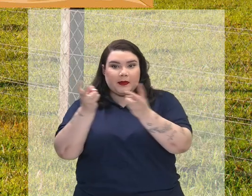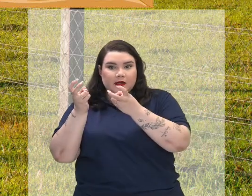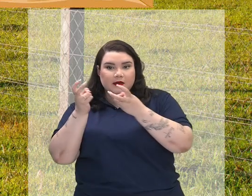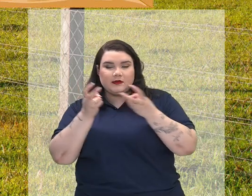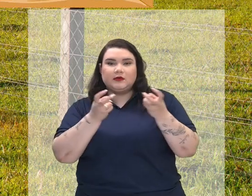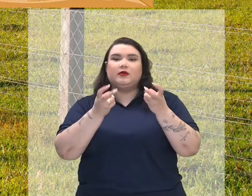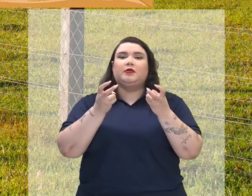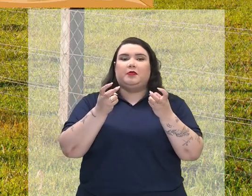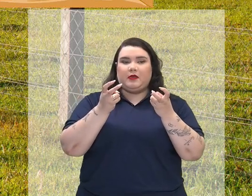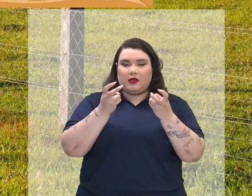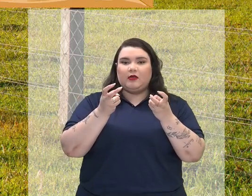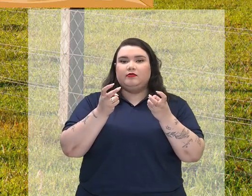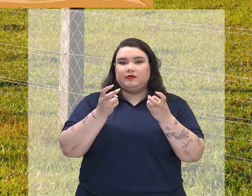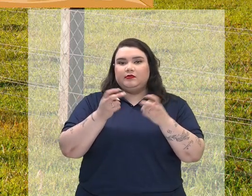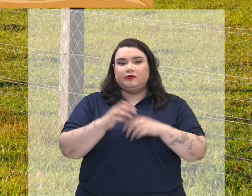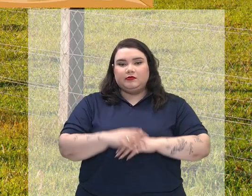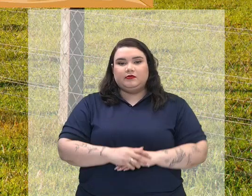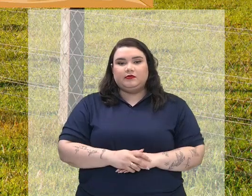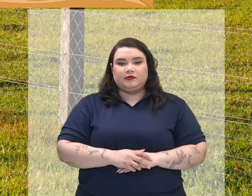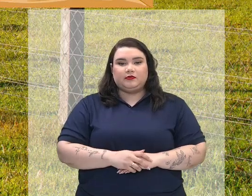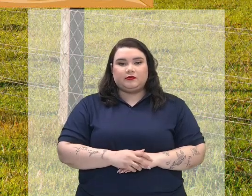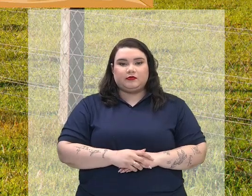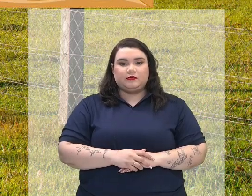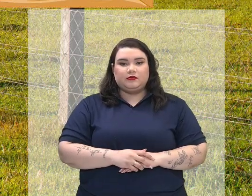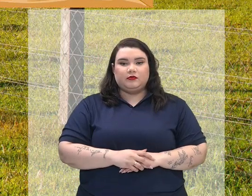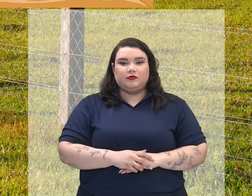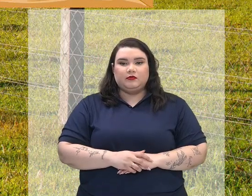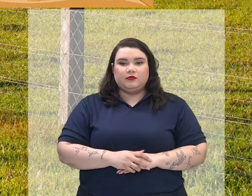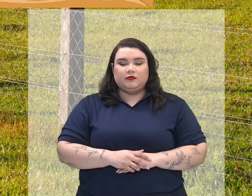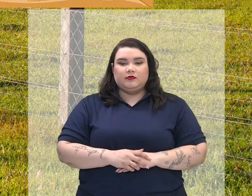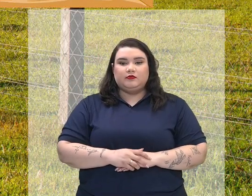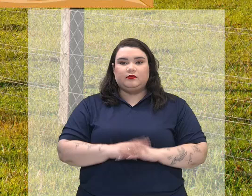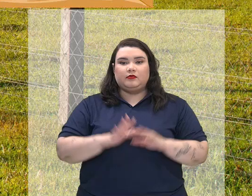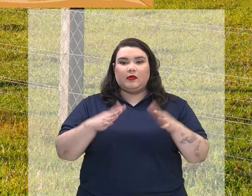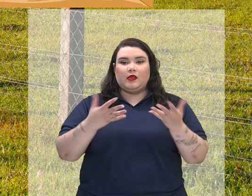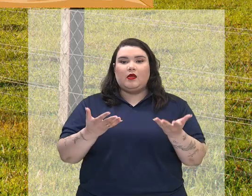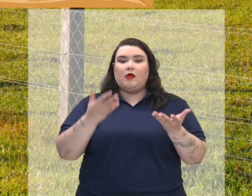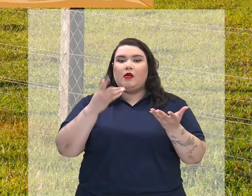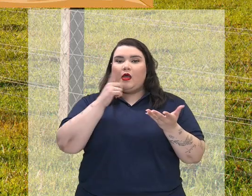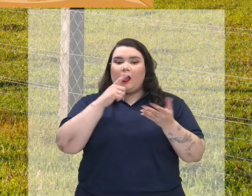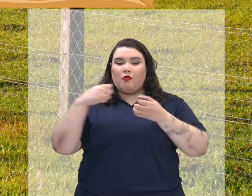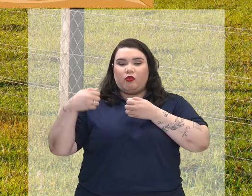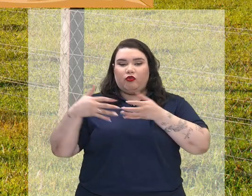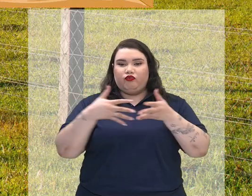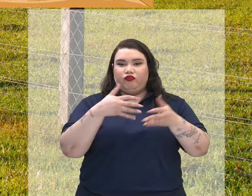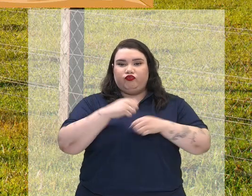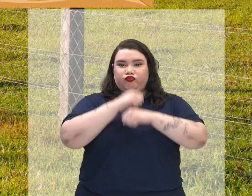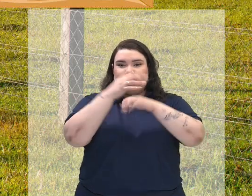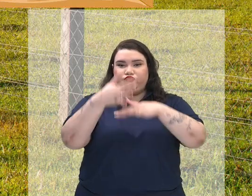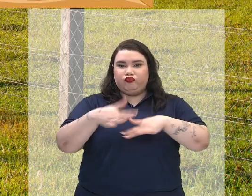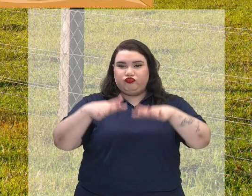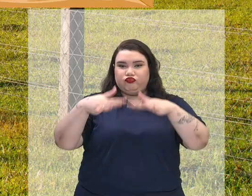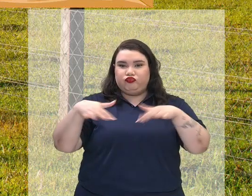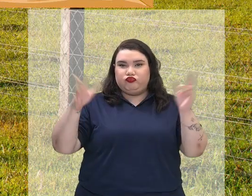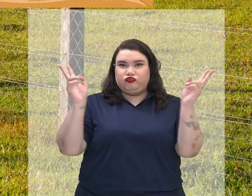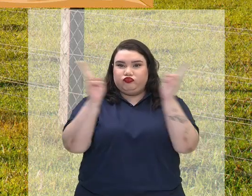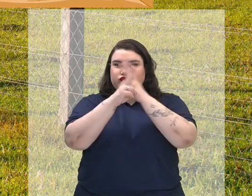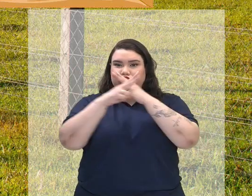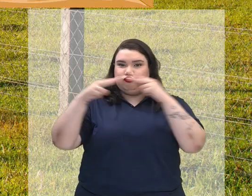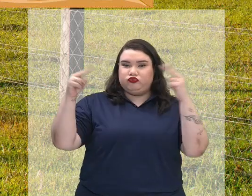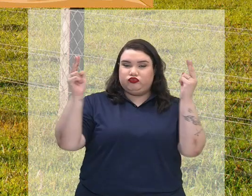do nosso chão. O canto da mãe d'água que, na dança com o